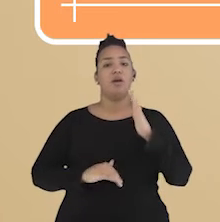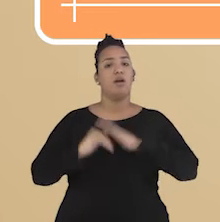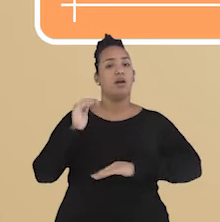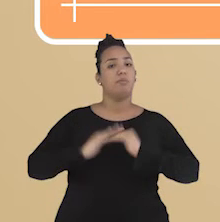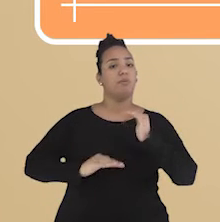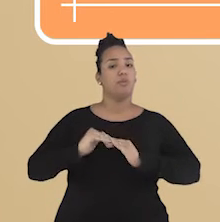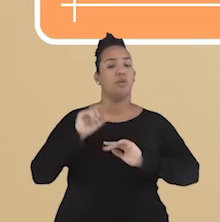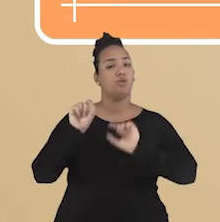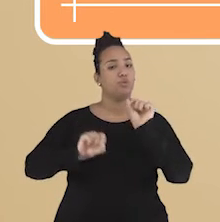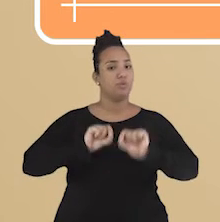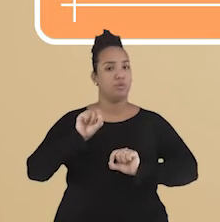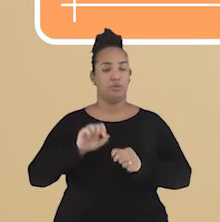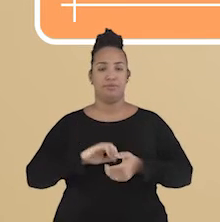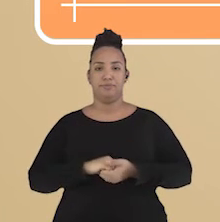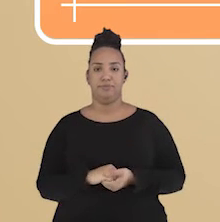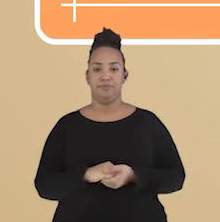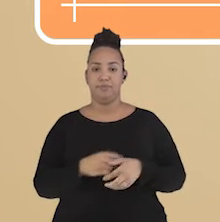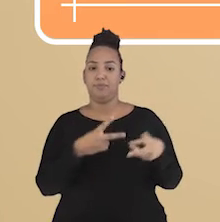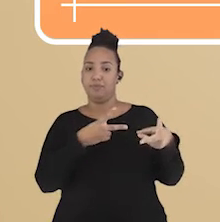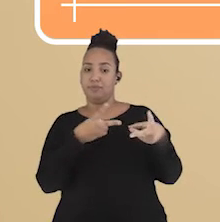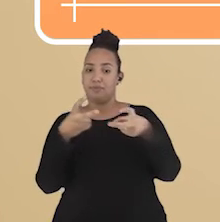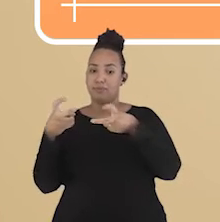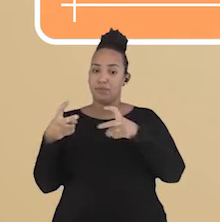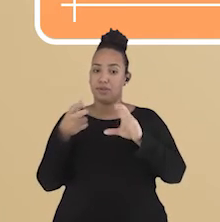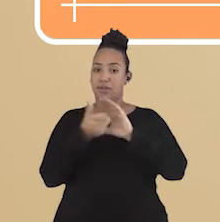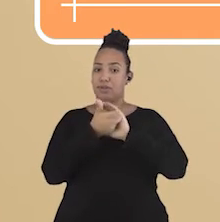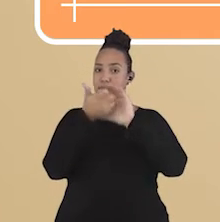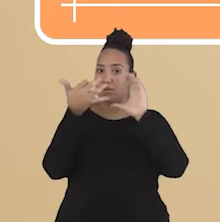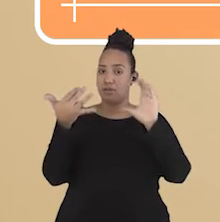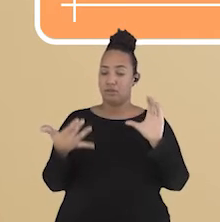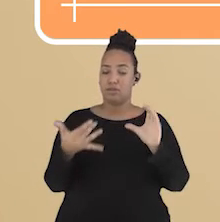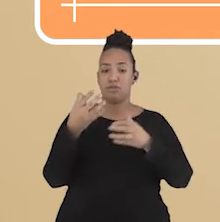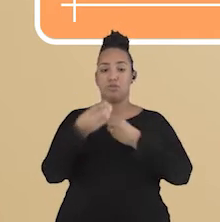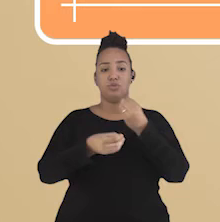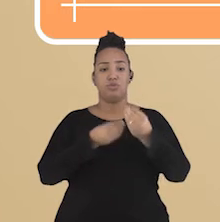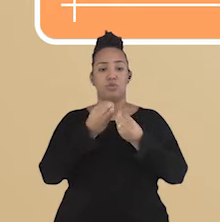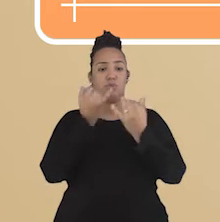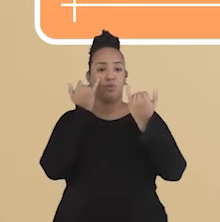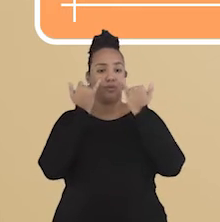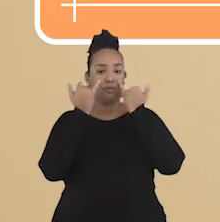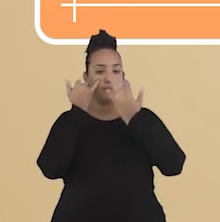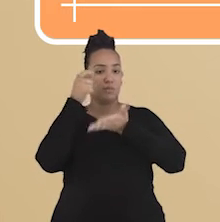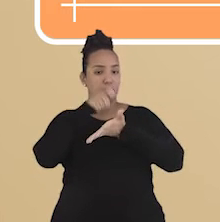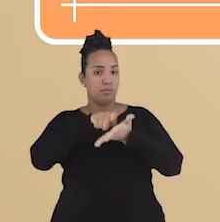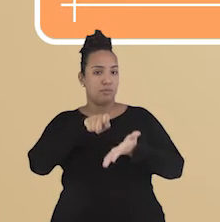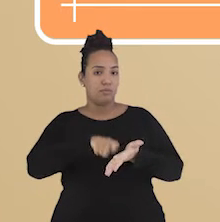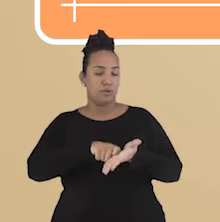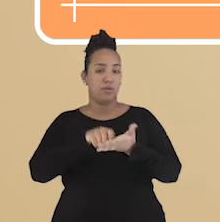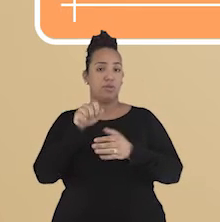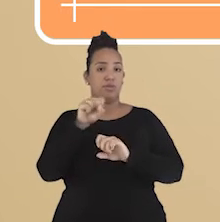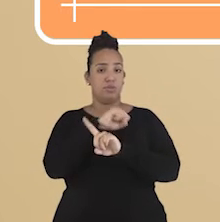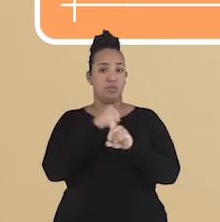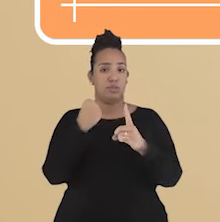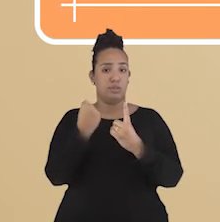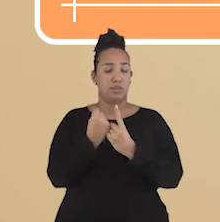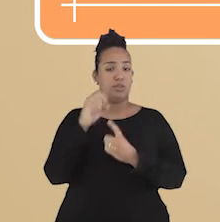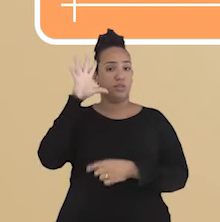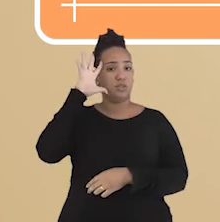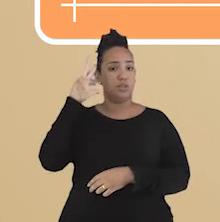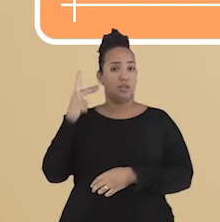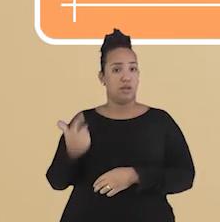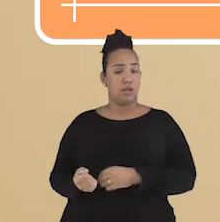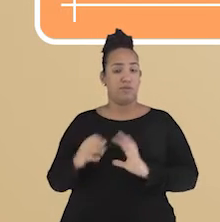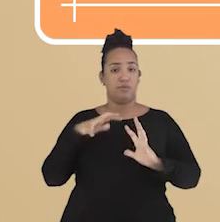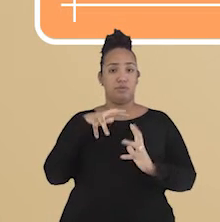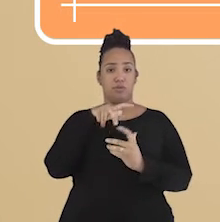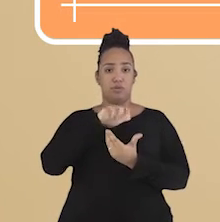irá trabalhar com a seguinte habilidade: identificar aspectos e formas de registros, sociedades antigas na África, no Oriente